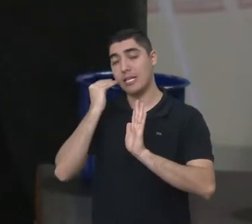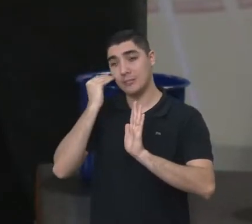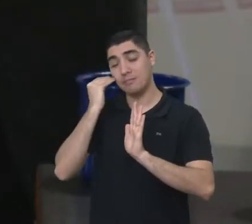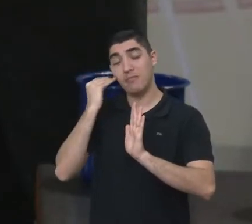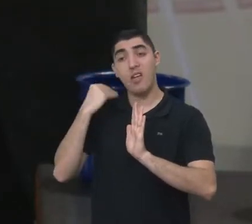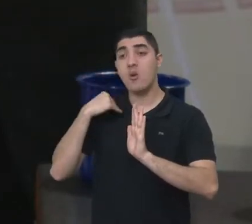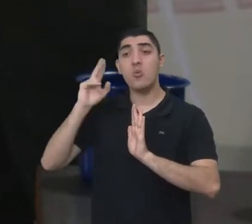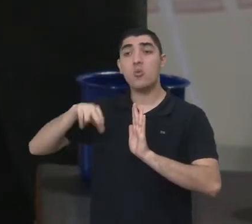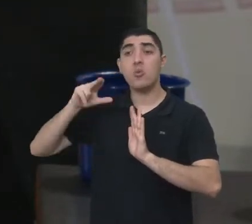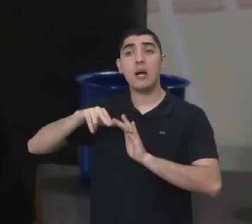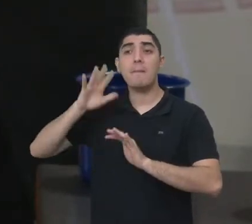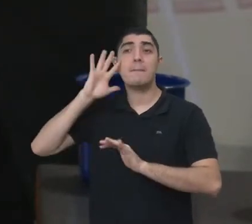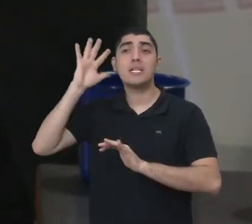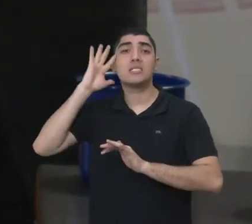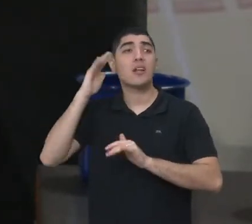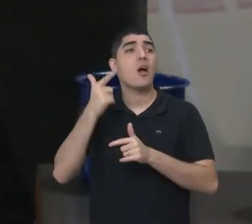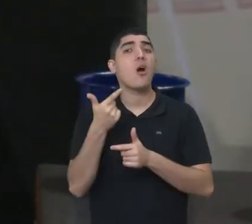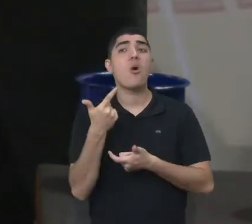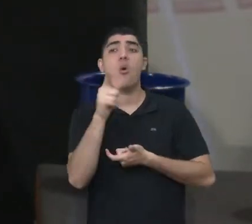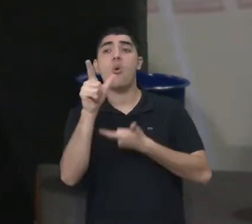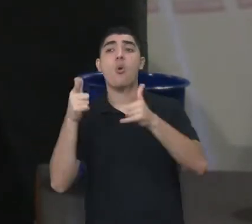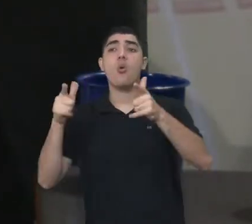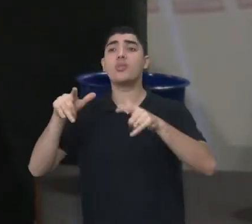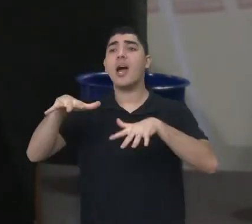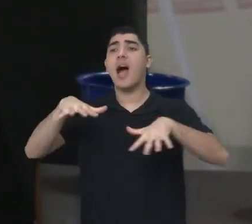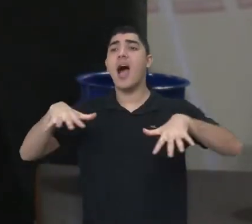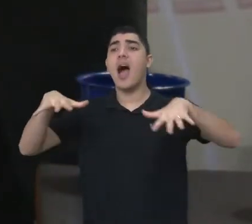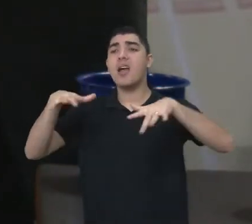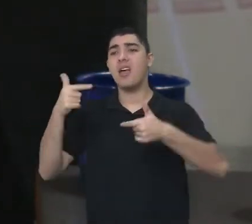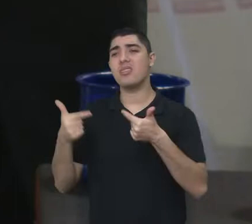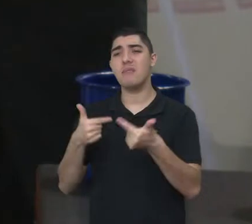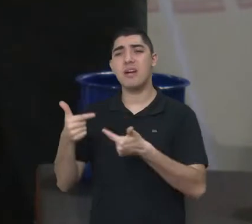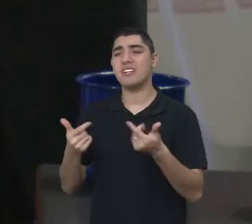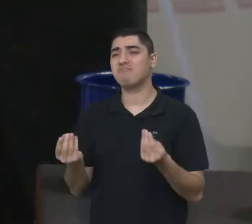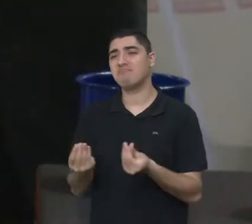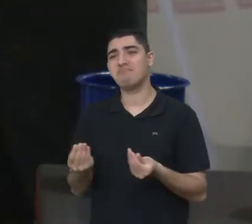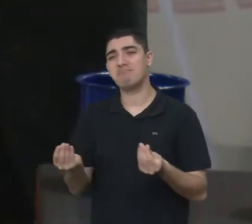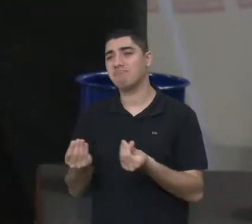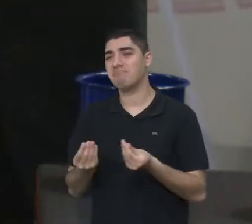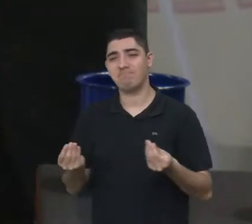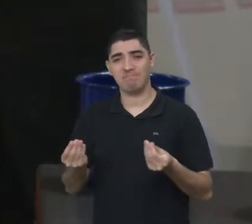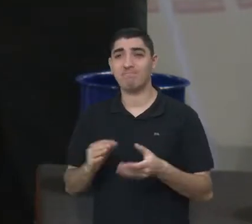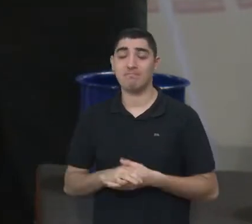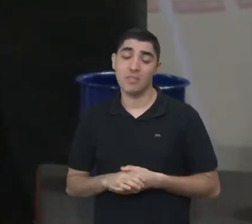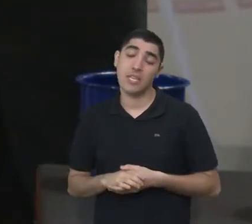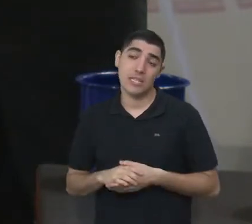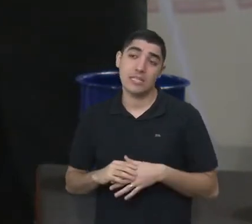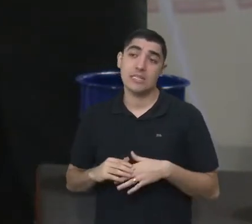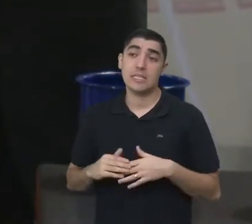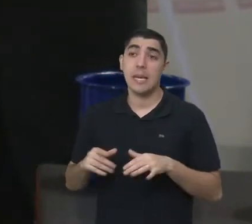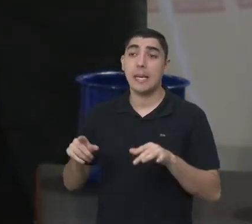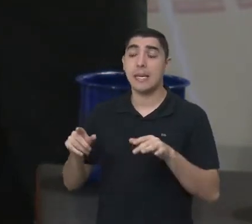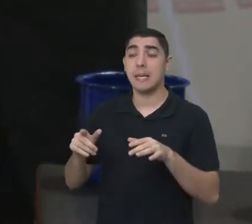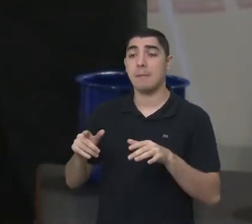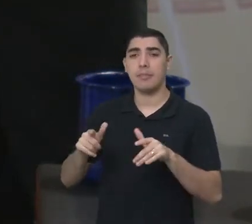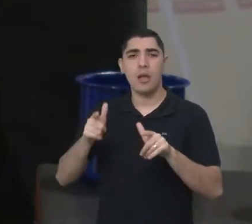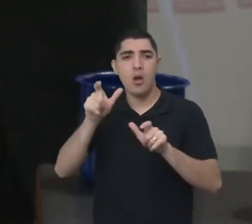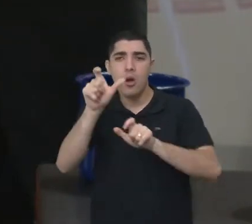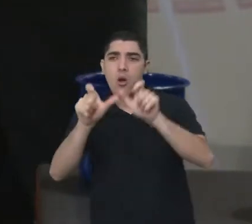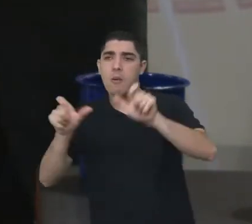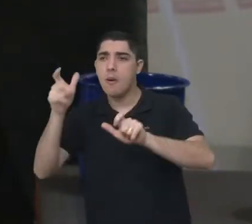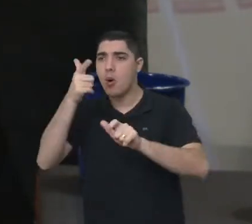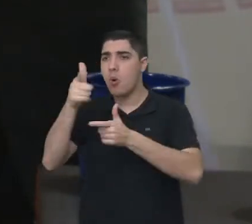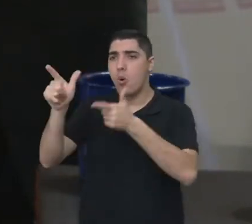eu não conseguia pensar em outra coisa, assim, sabe? E vendo outras pessoas,